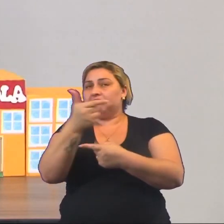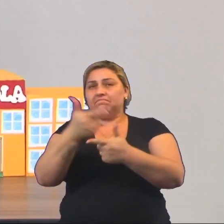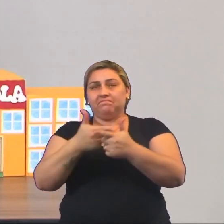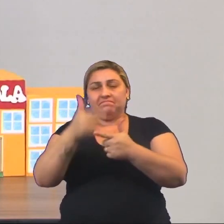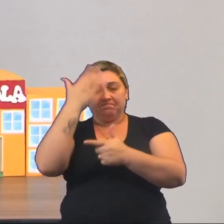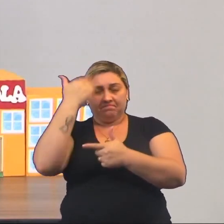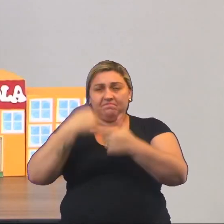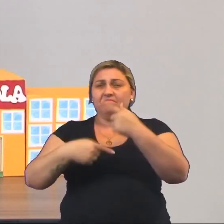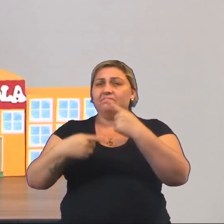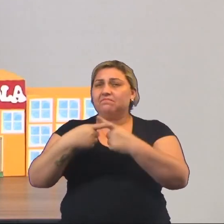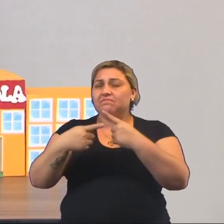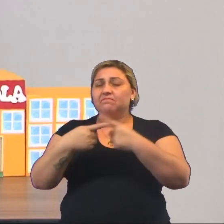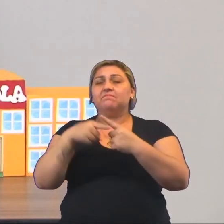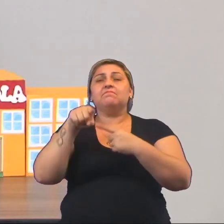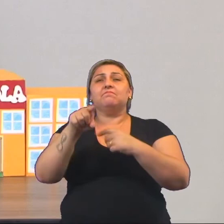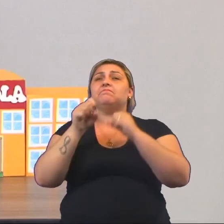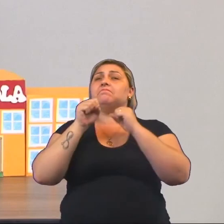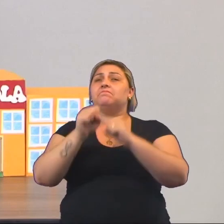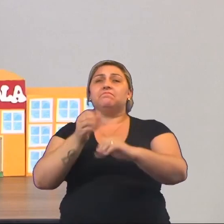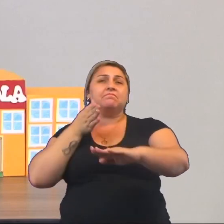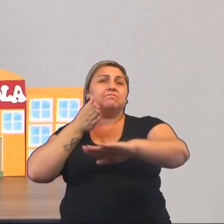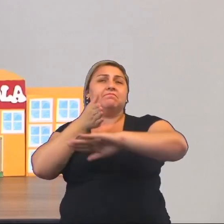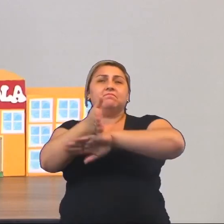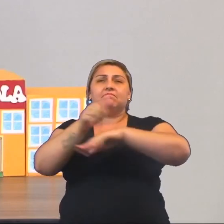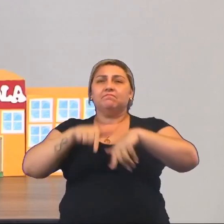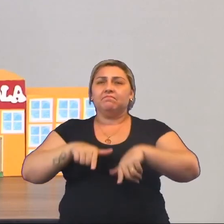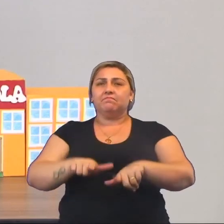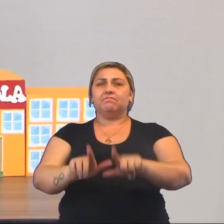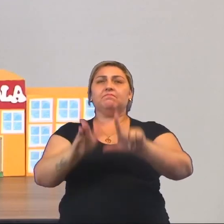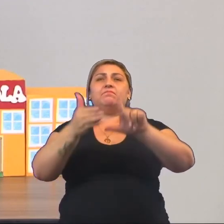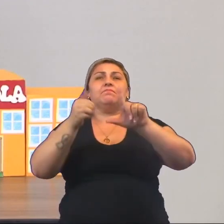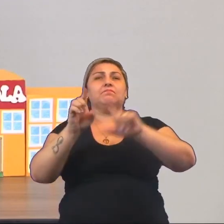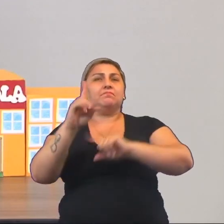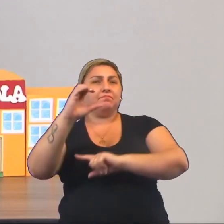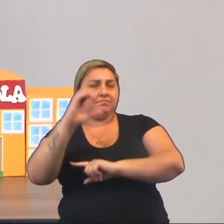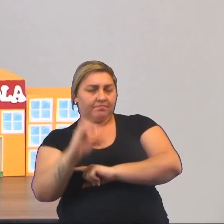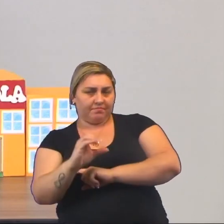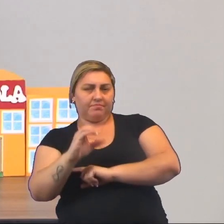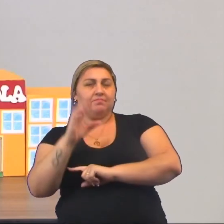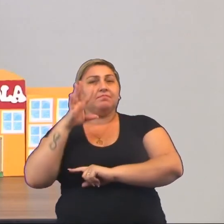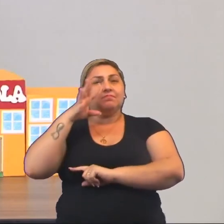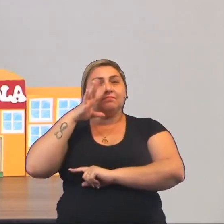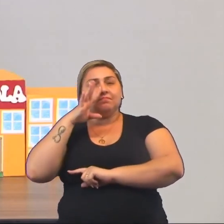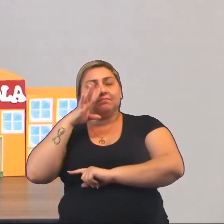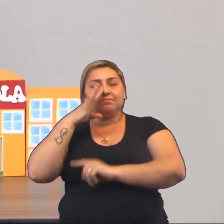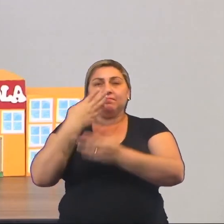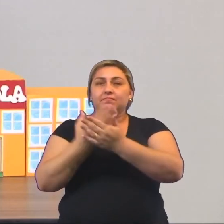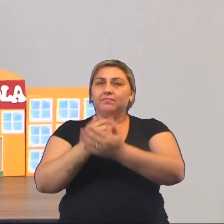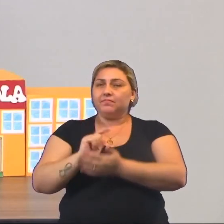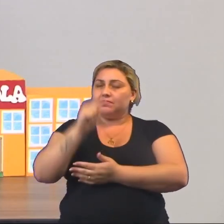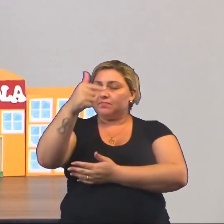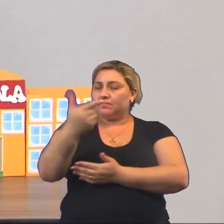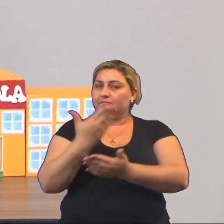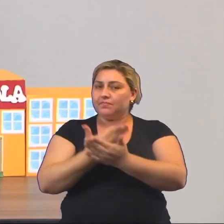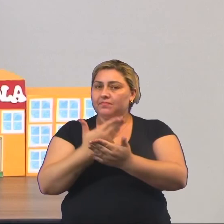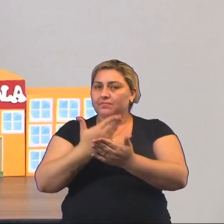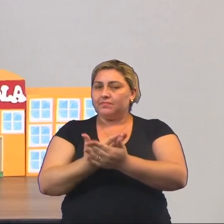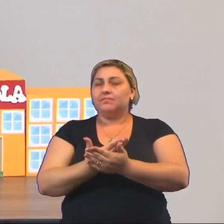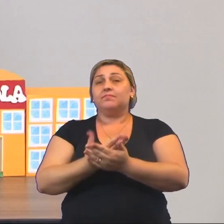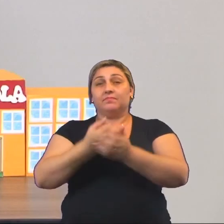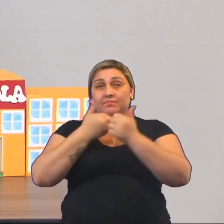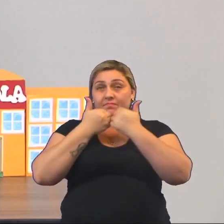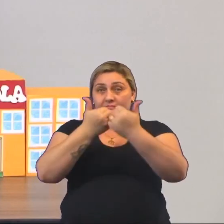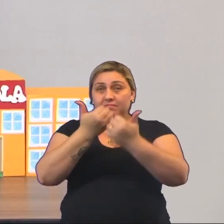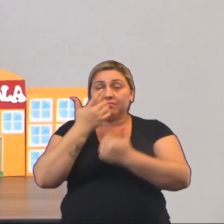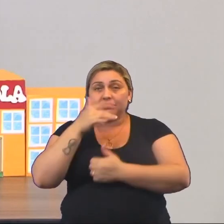problema, sabe por quê? Porque vocês podem acessar a plataforma Eduque e assistir esta e outras aulas. Tá